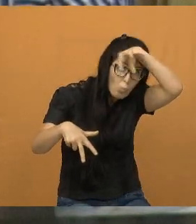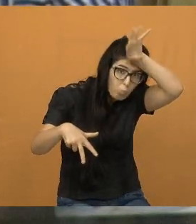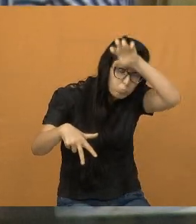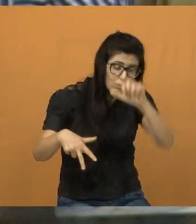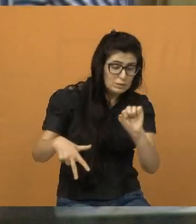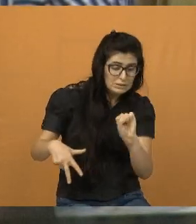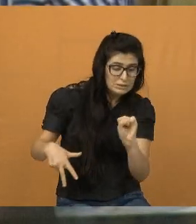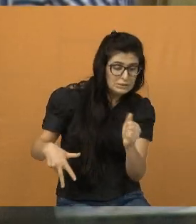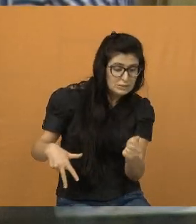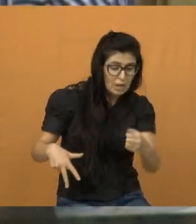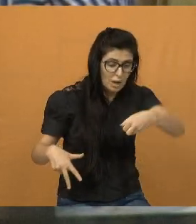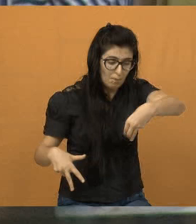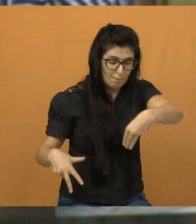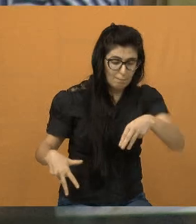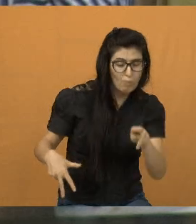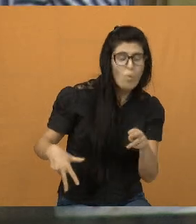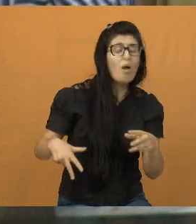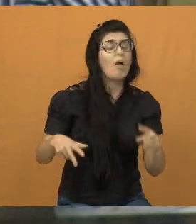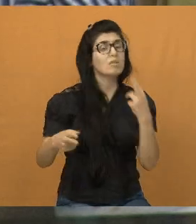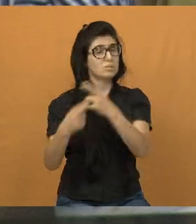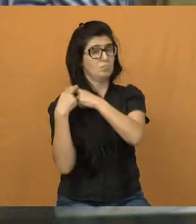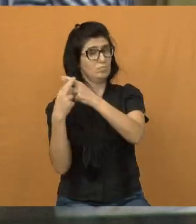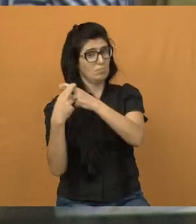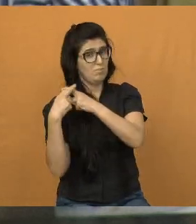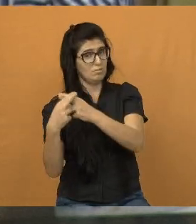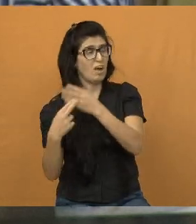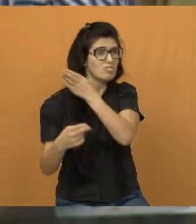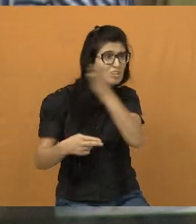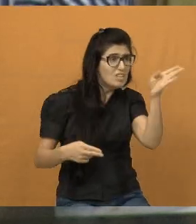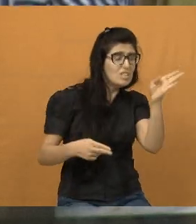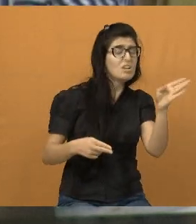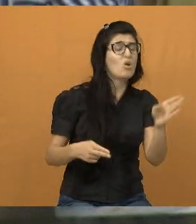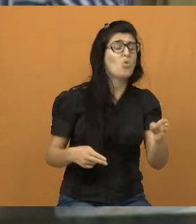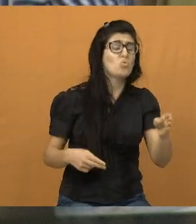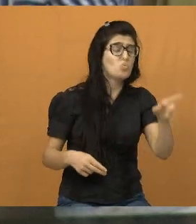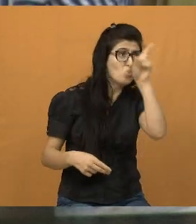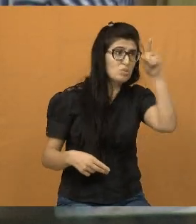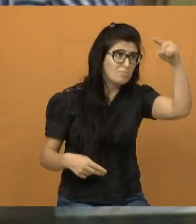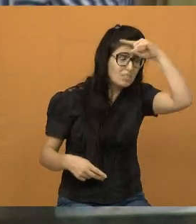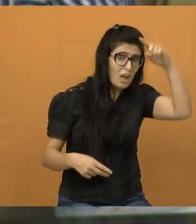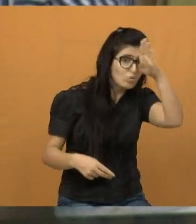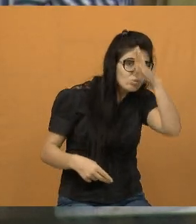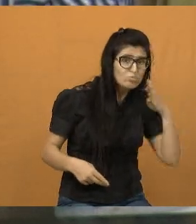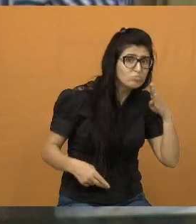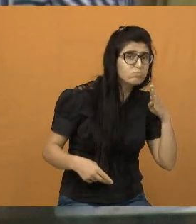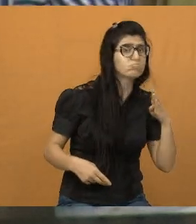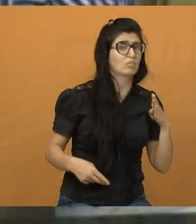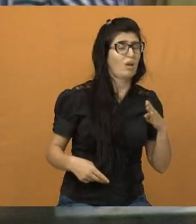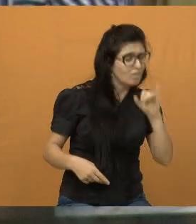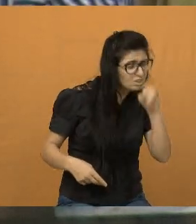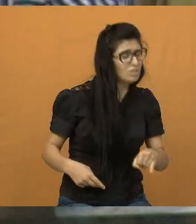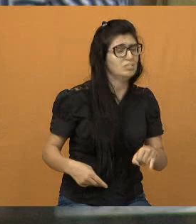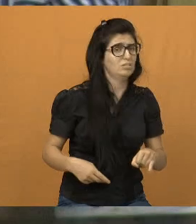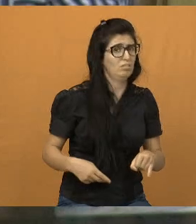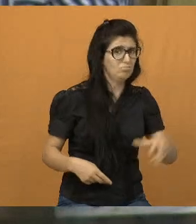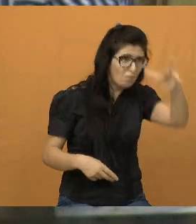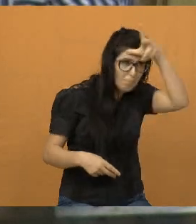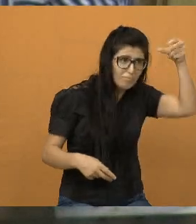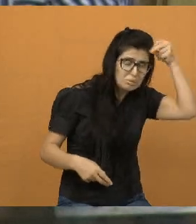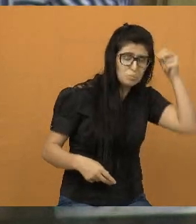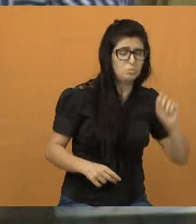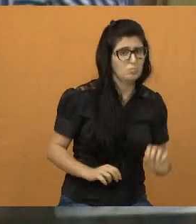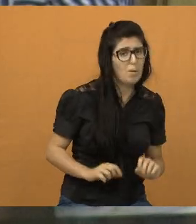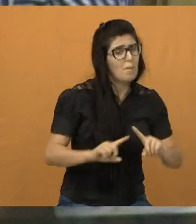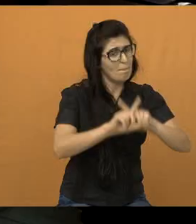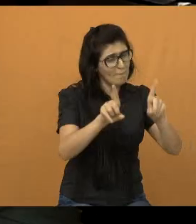junto ao SAMU e junto à rede particular de atendimento à saúde, para que seja feito essa modificação.